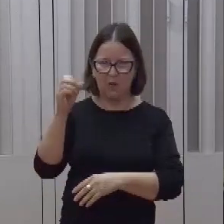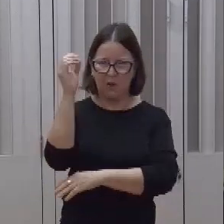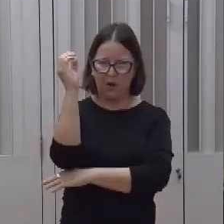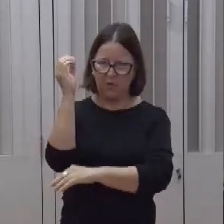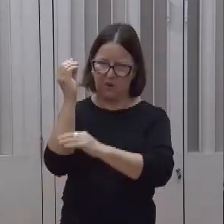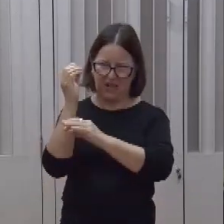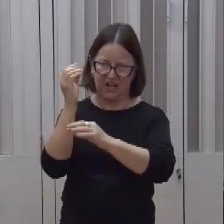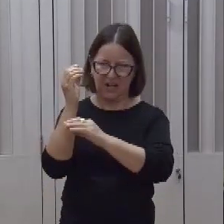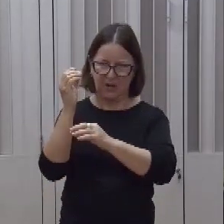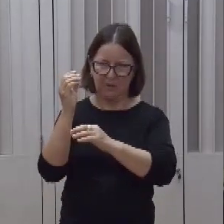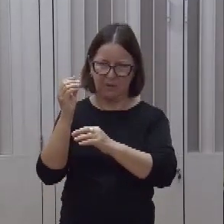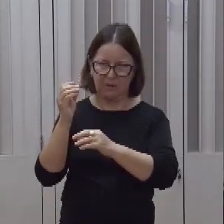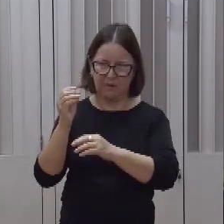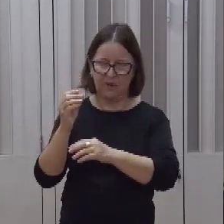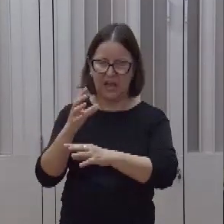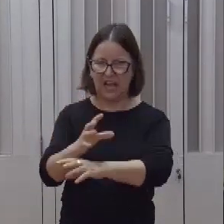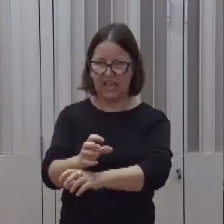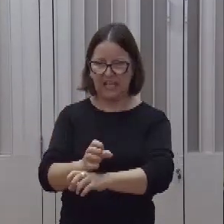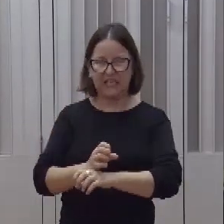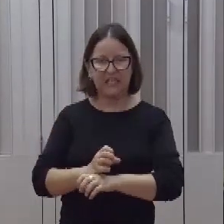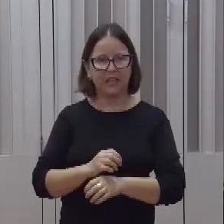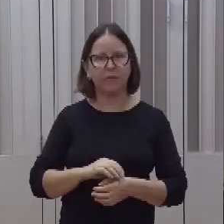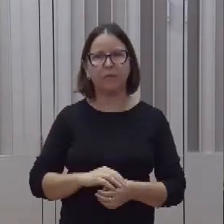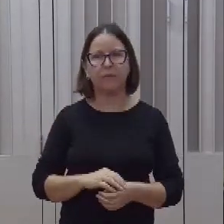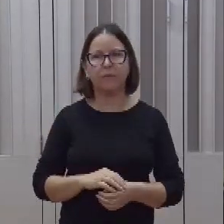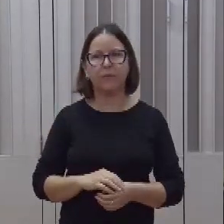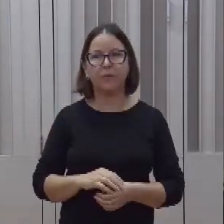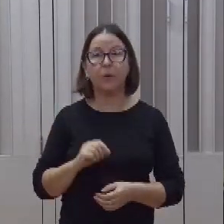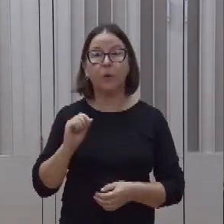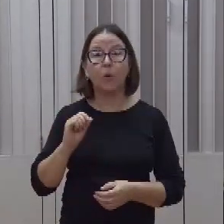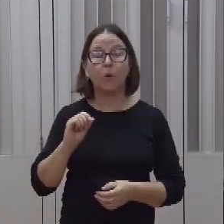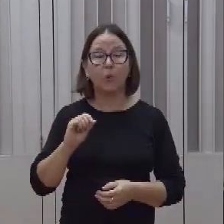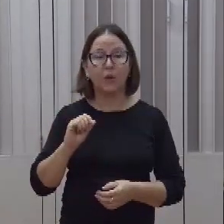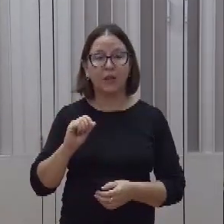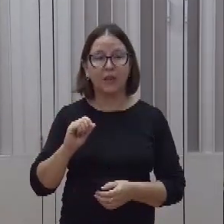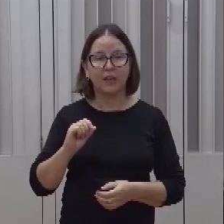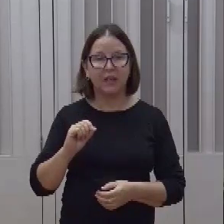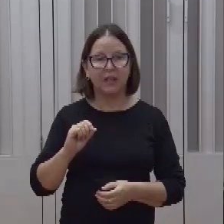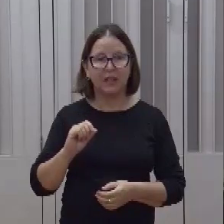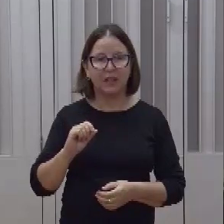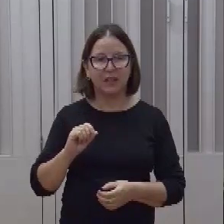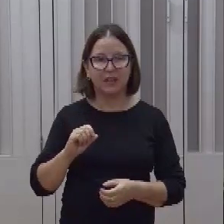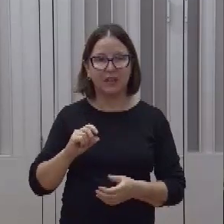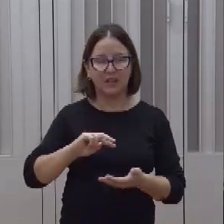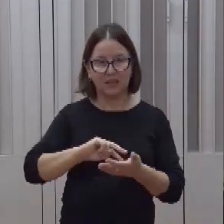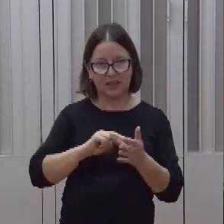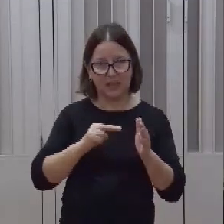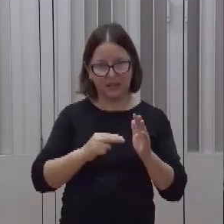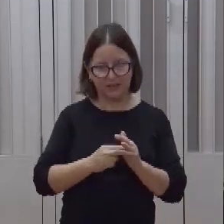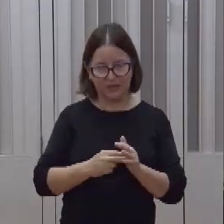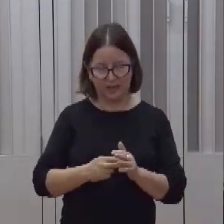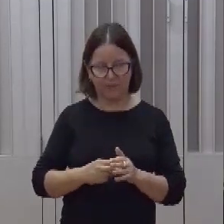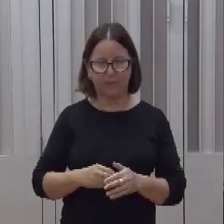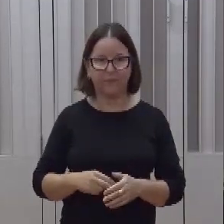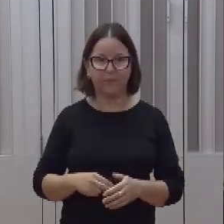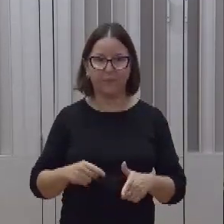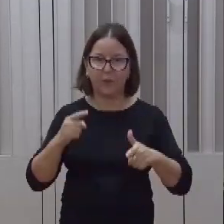secará. O que esse verso quer dizer? Aqui está um problema para todos